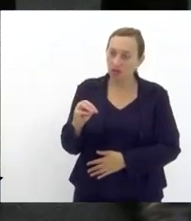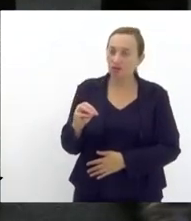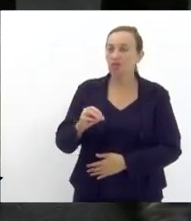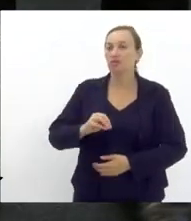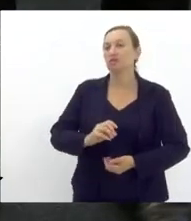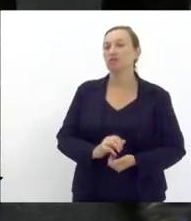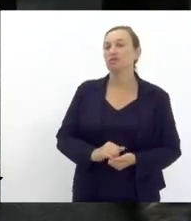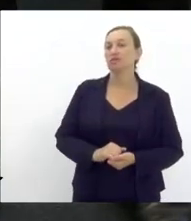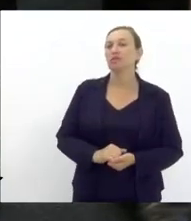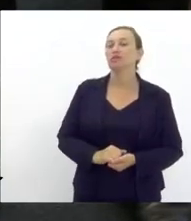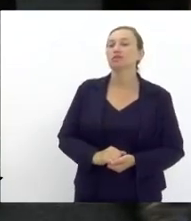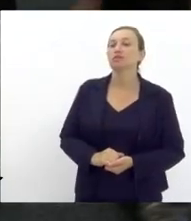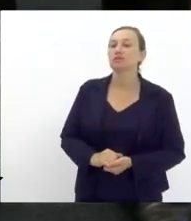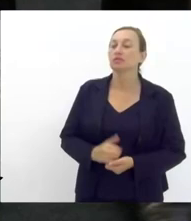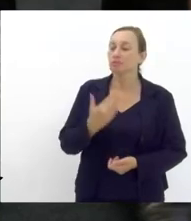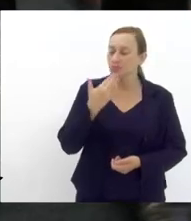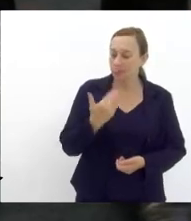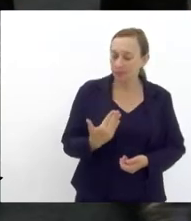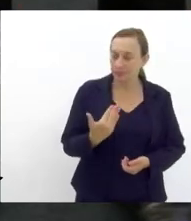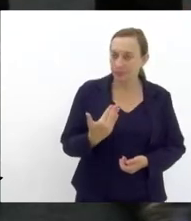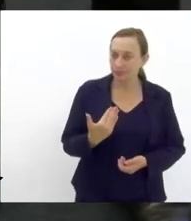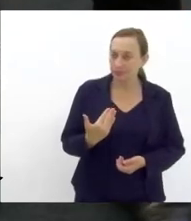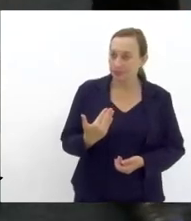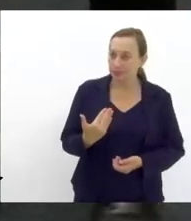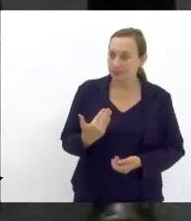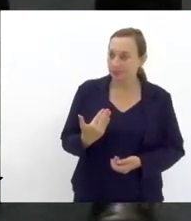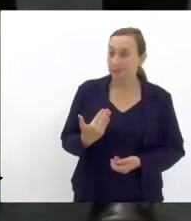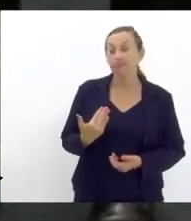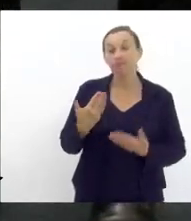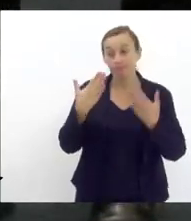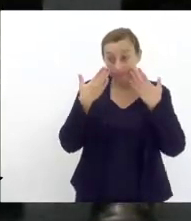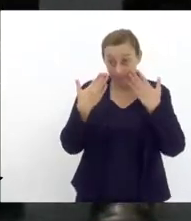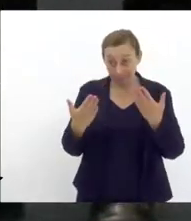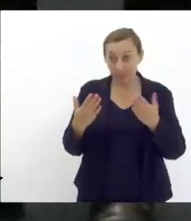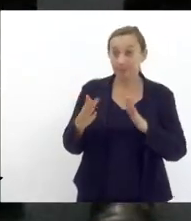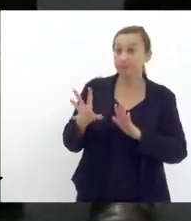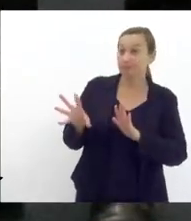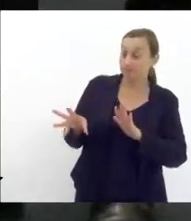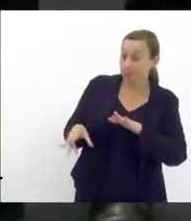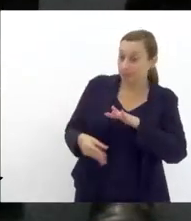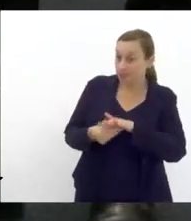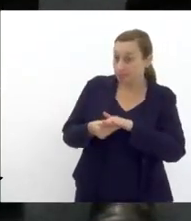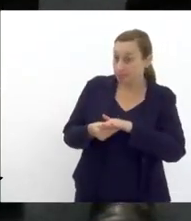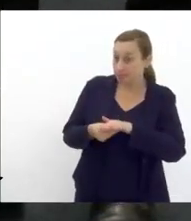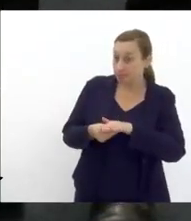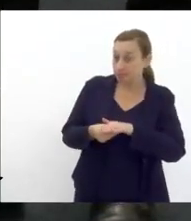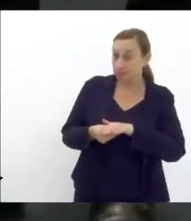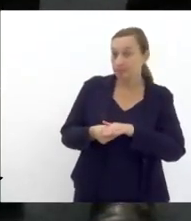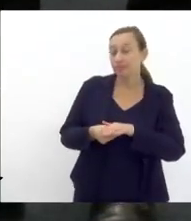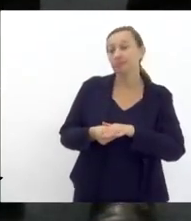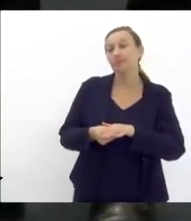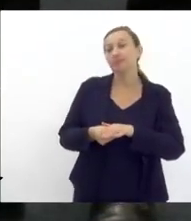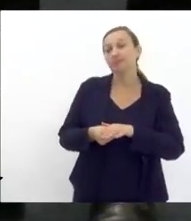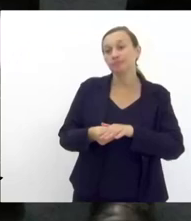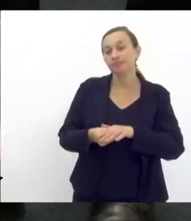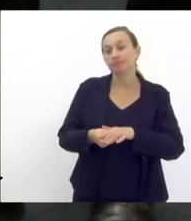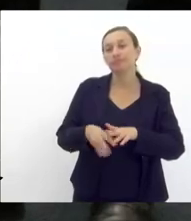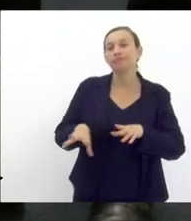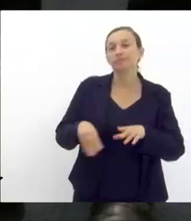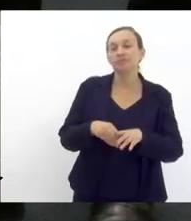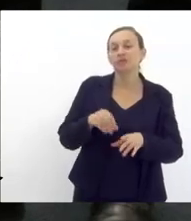indicação Legislativa pedindo apenas e assim apresentei uma Emenda é que inclui-se os agentes